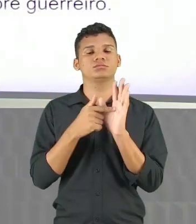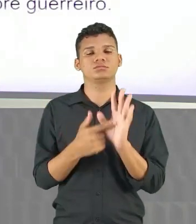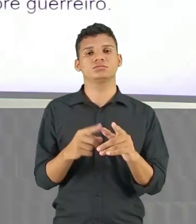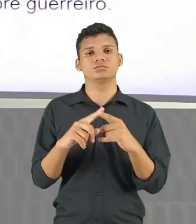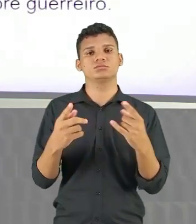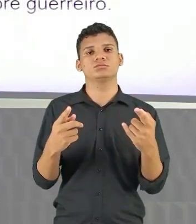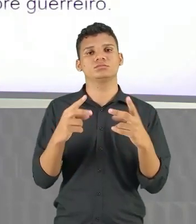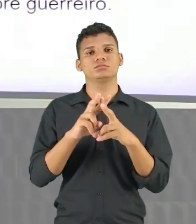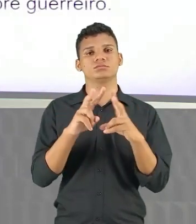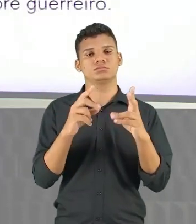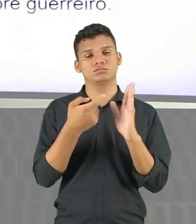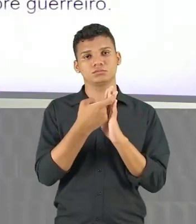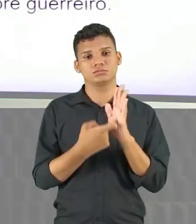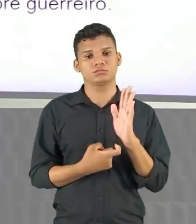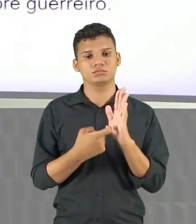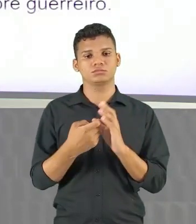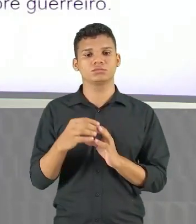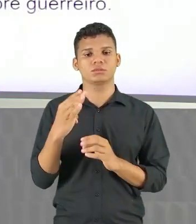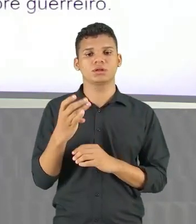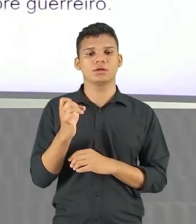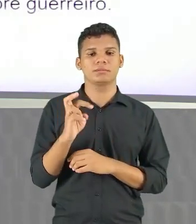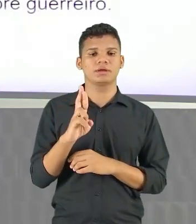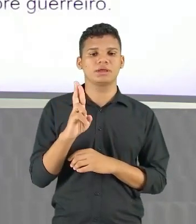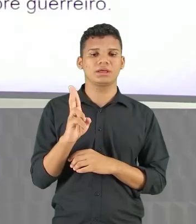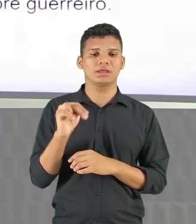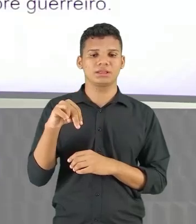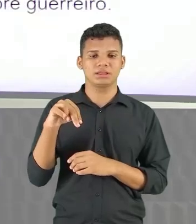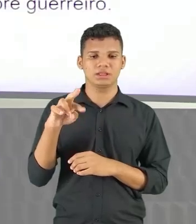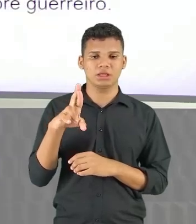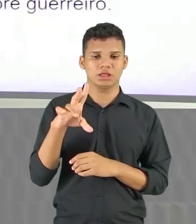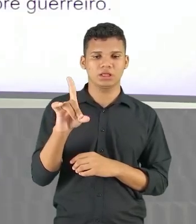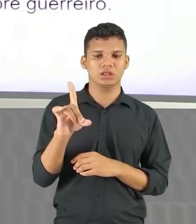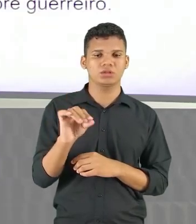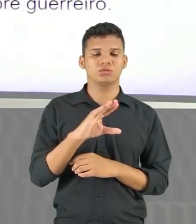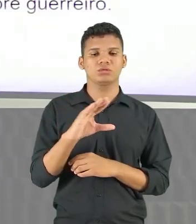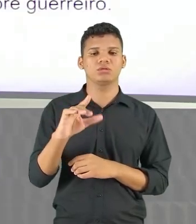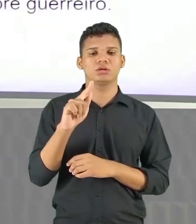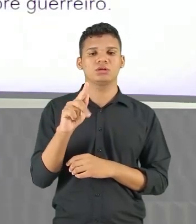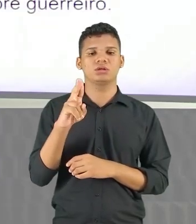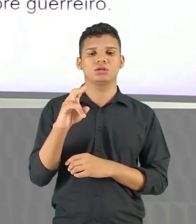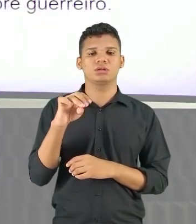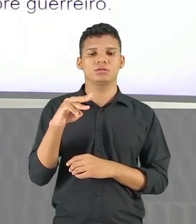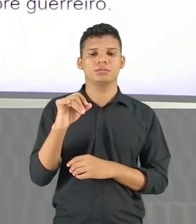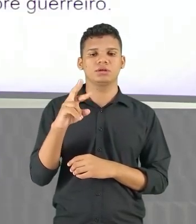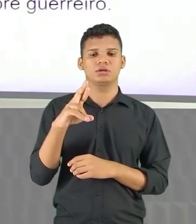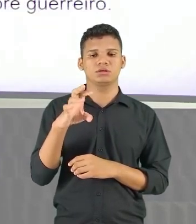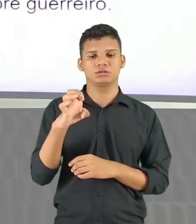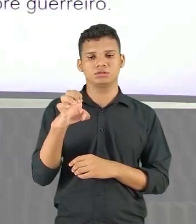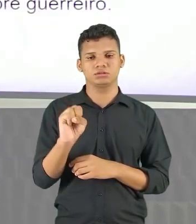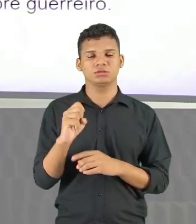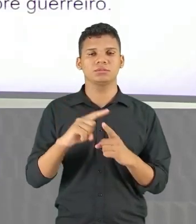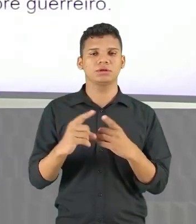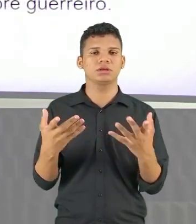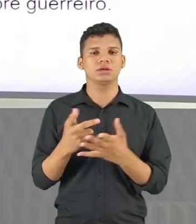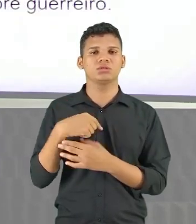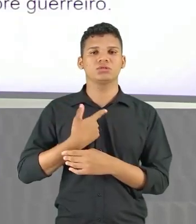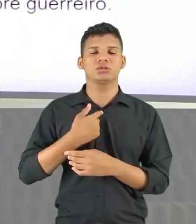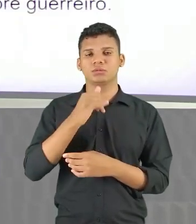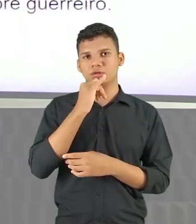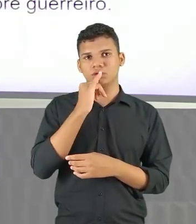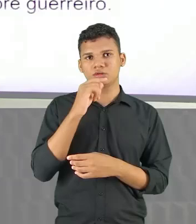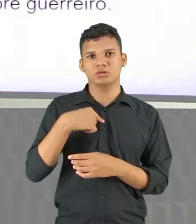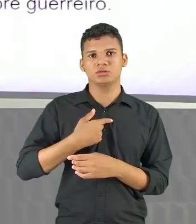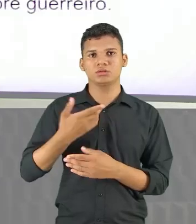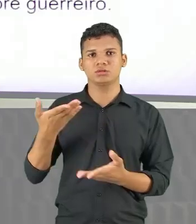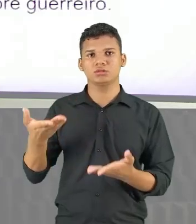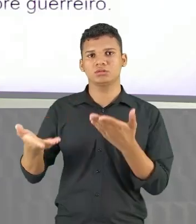Esse texto é de Bernardo Guimarães e a gente tem uma perspectiva mais específica, né? Desse autor, se a gente for comparar com